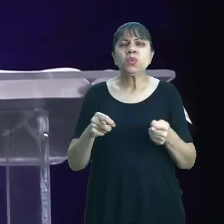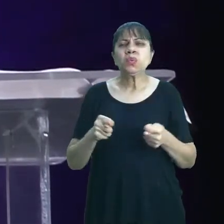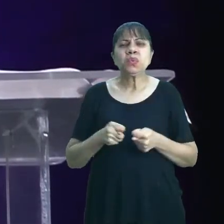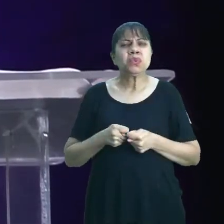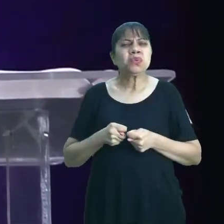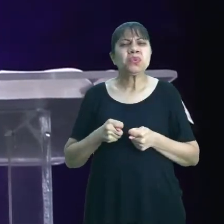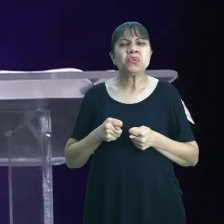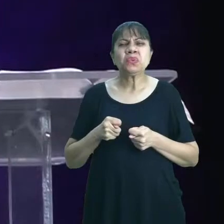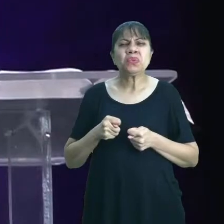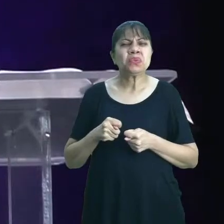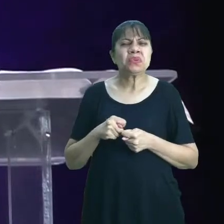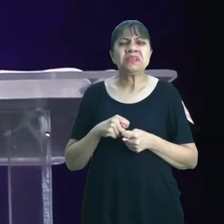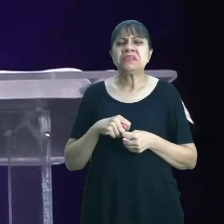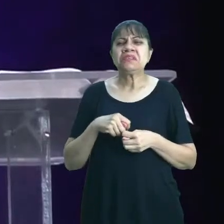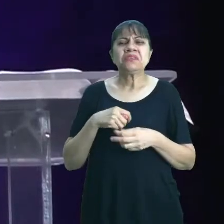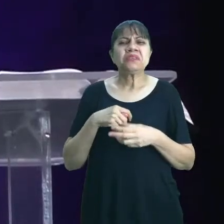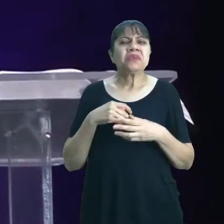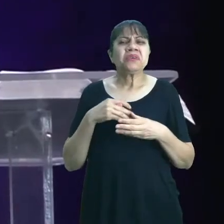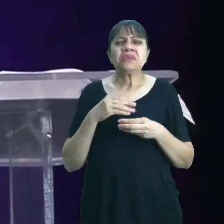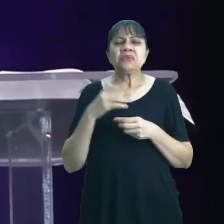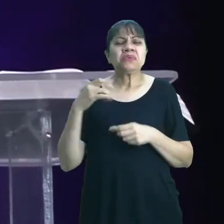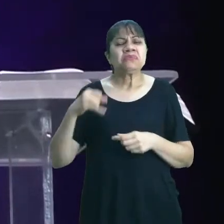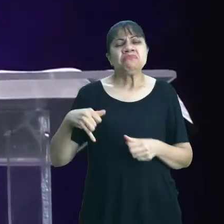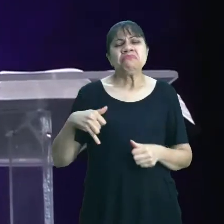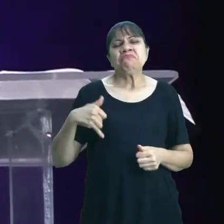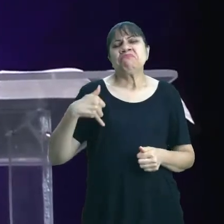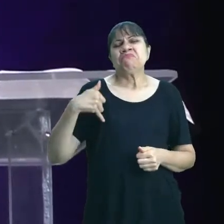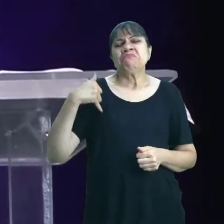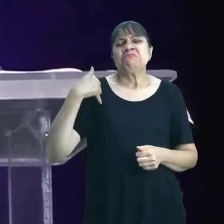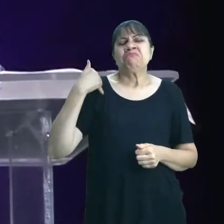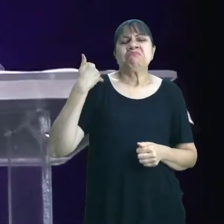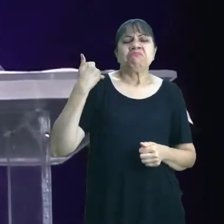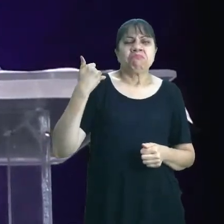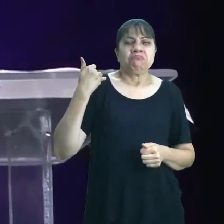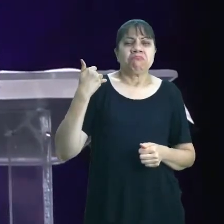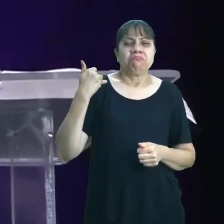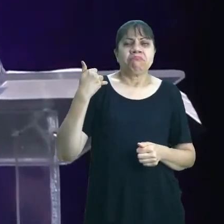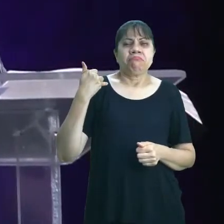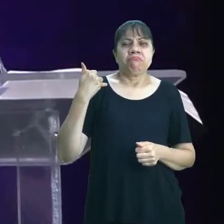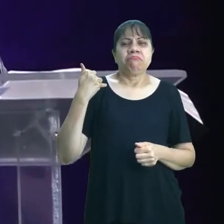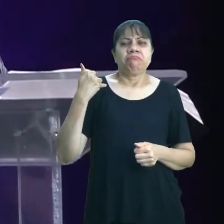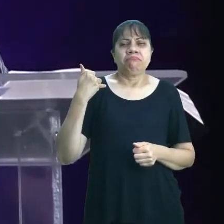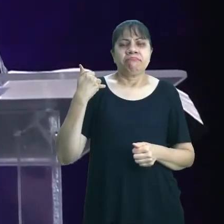versão João Ferreira, tudo vaidade, diz o pregador.